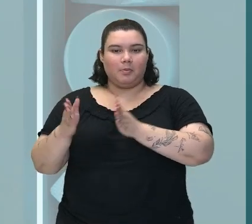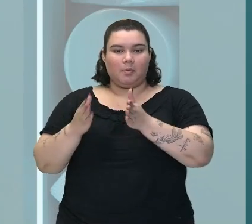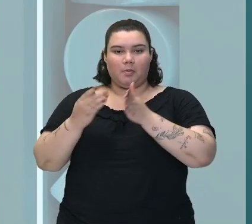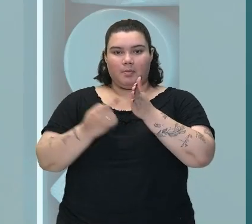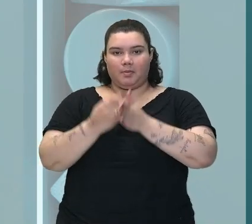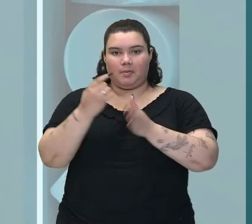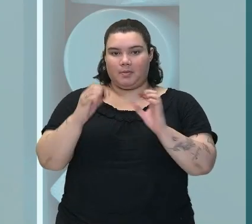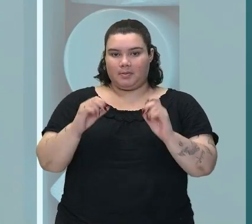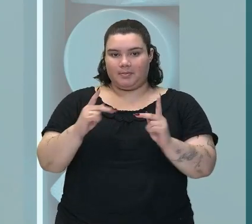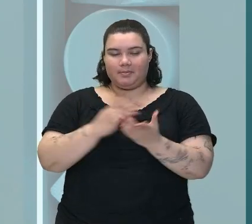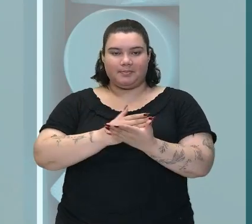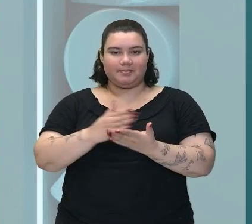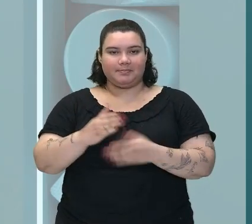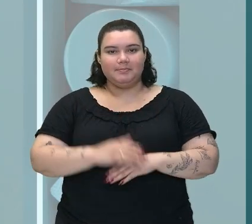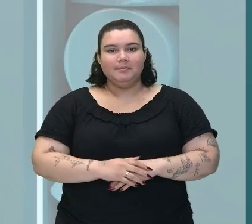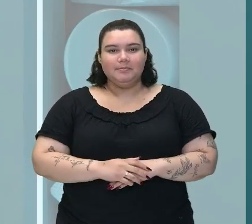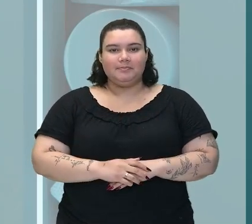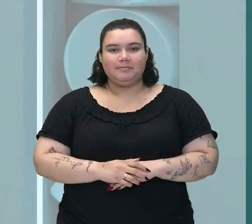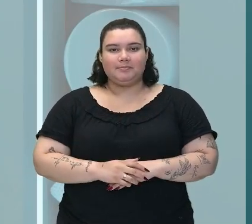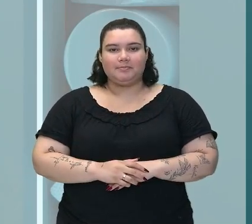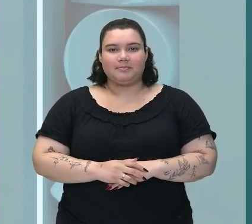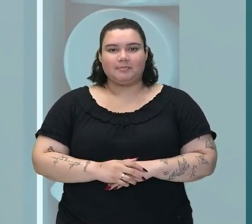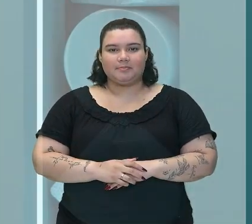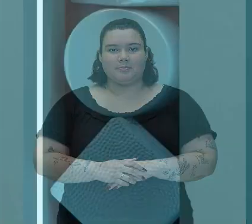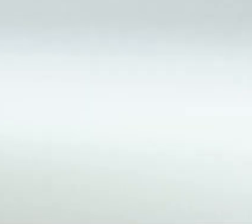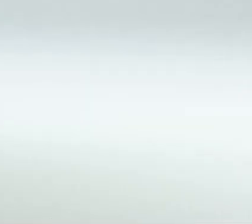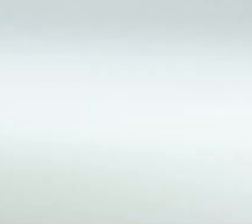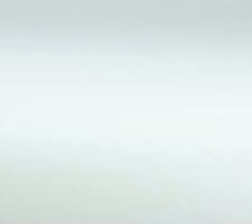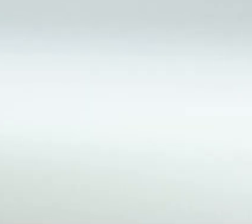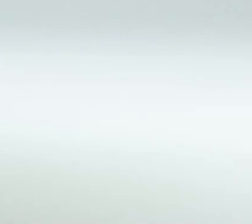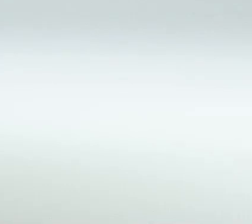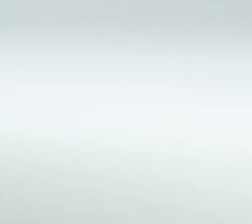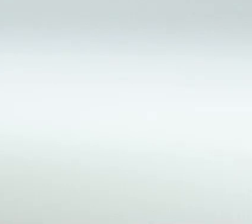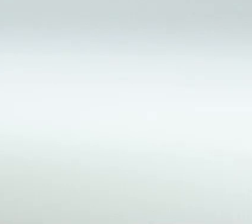1, ok? Então, venham comigo.